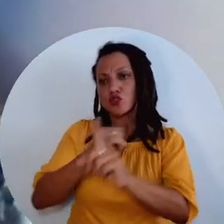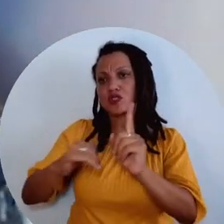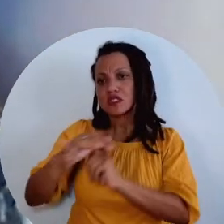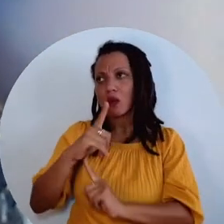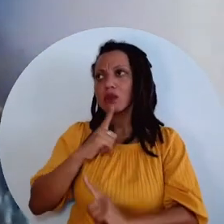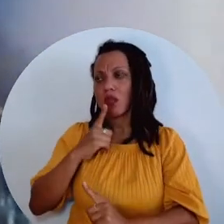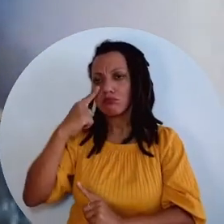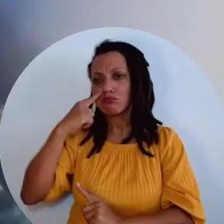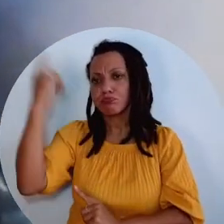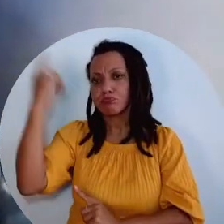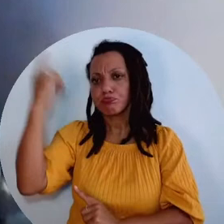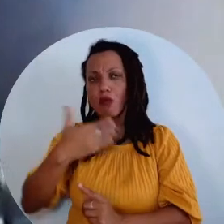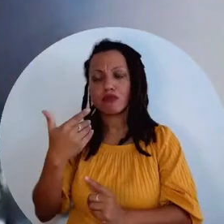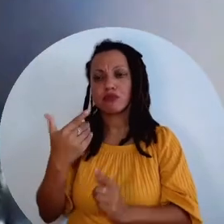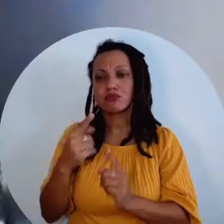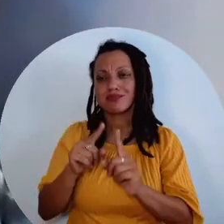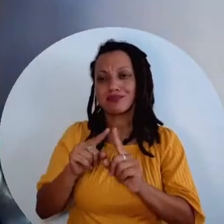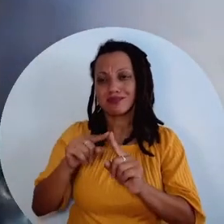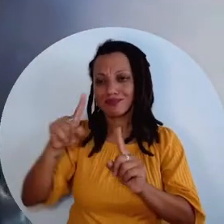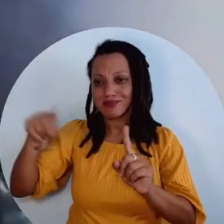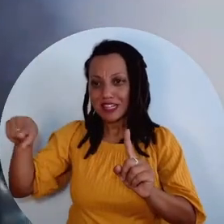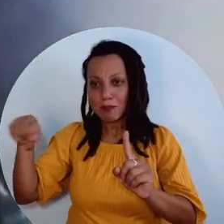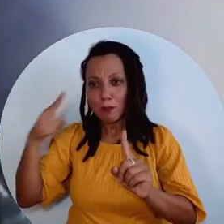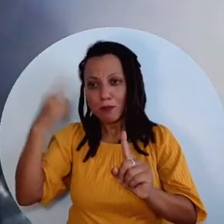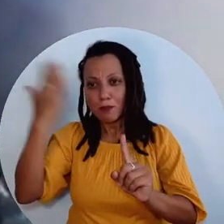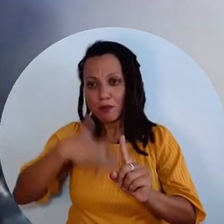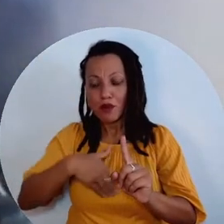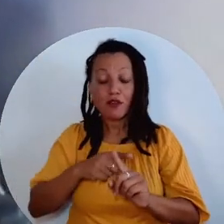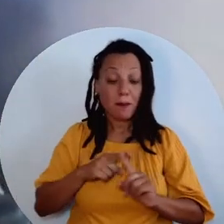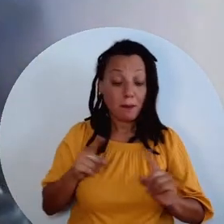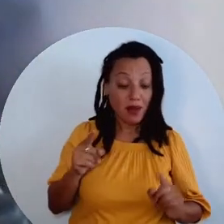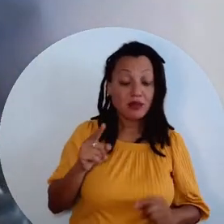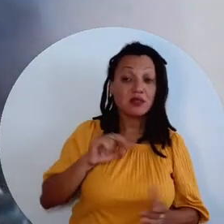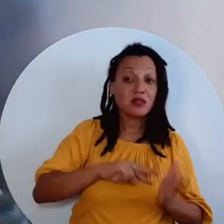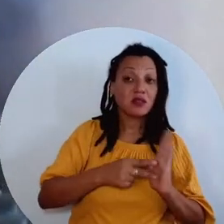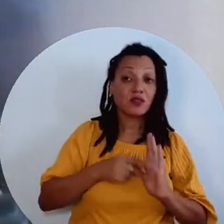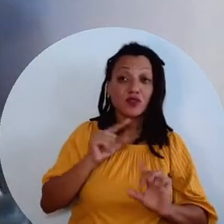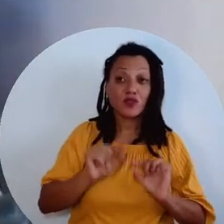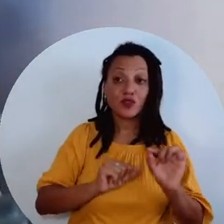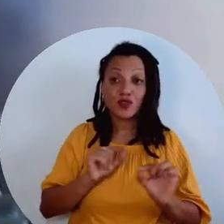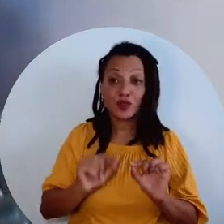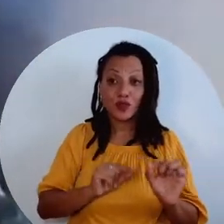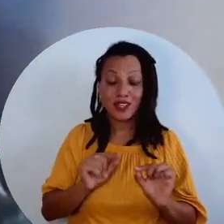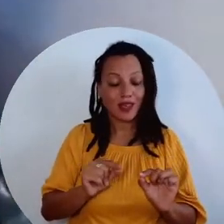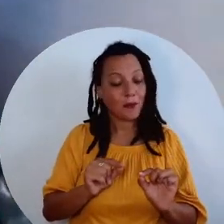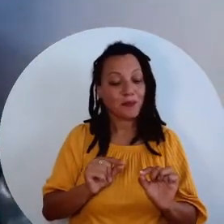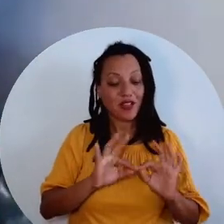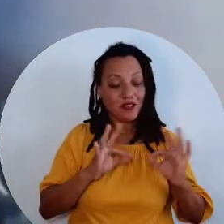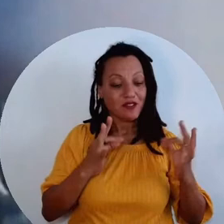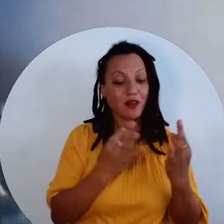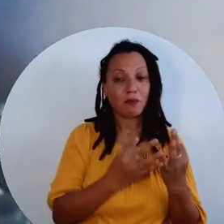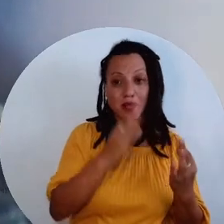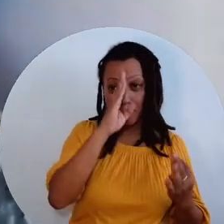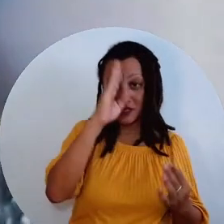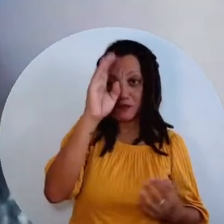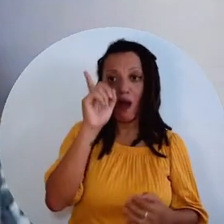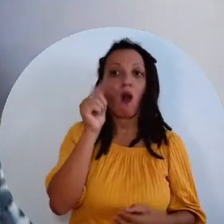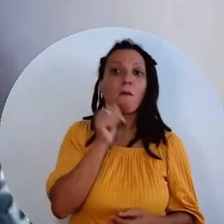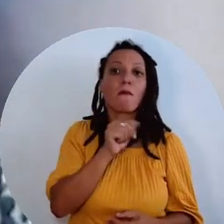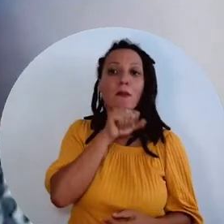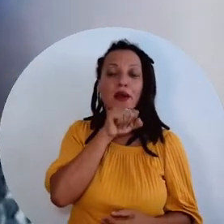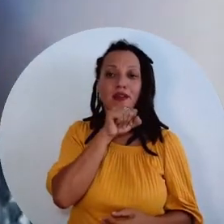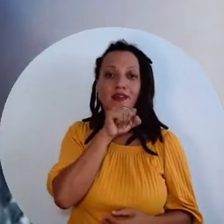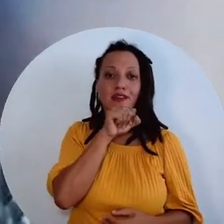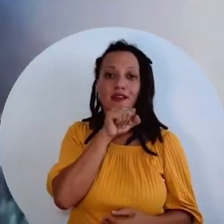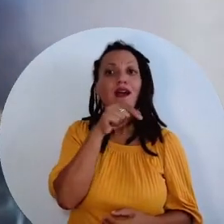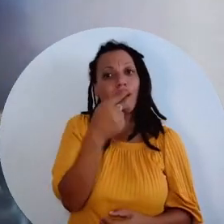preciso trazer aqui, mas eu estou falando para além disso. Eu estou falando de construções em que a última palavra na família é a